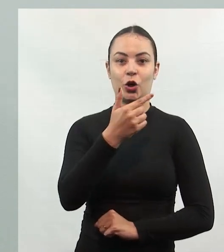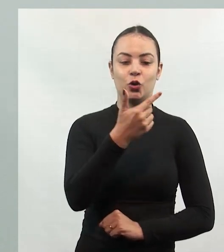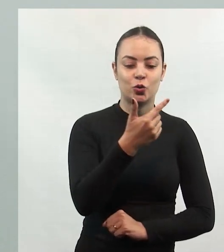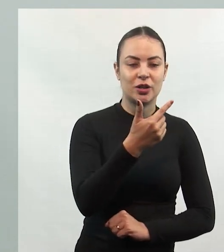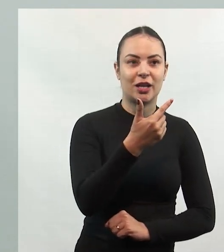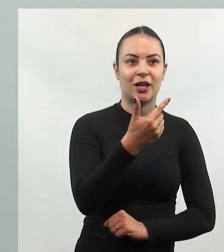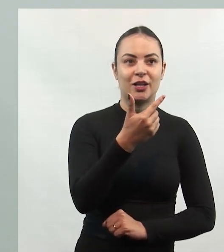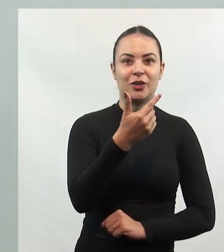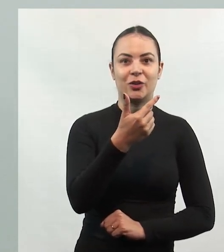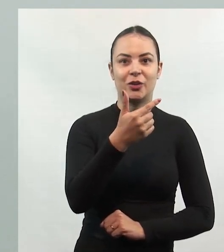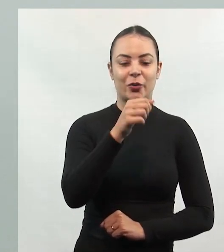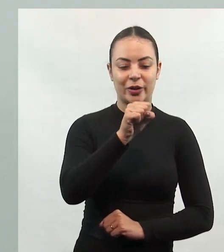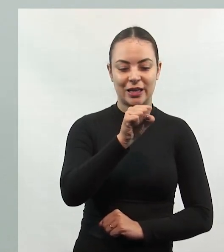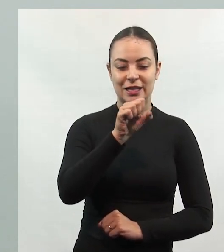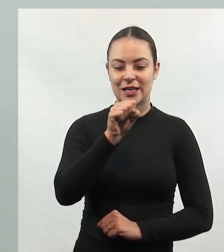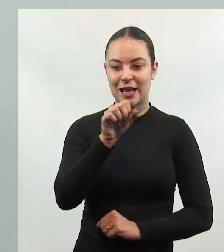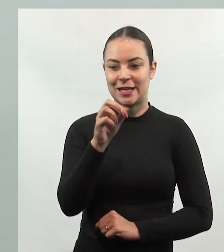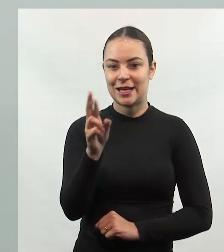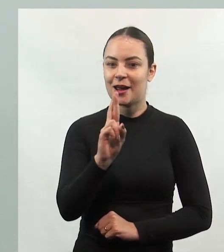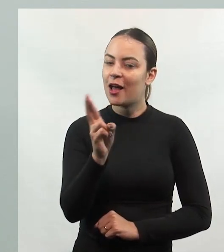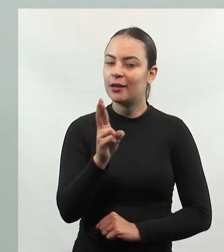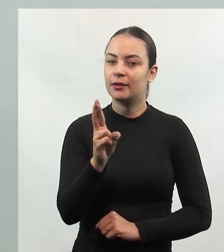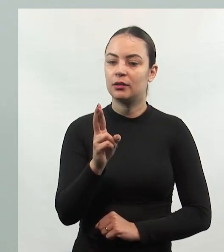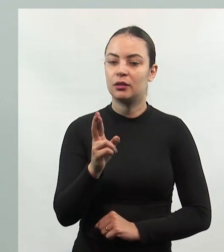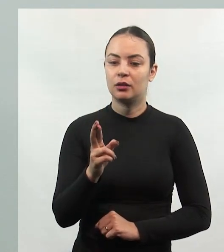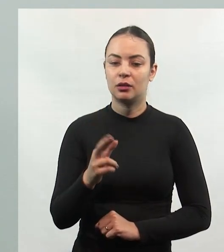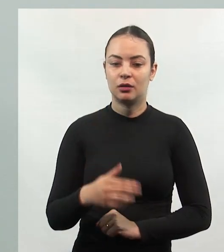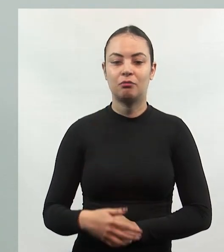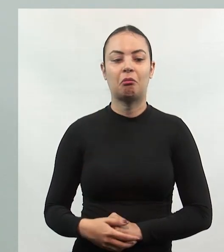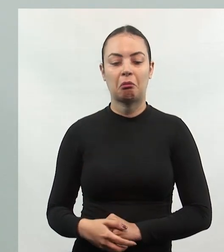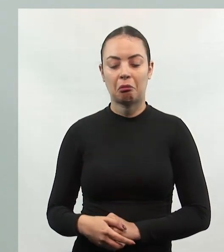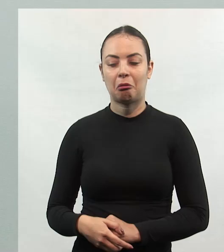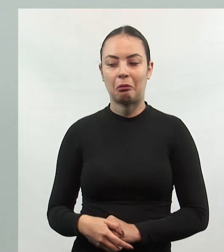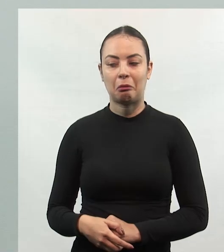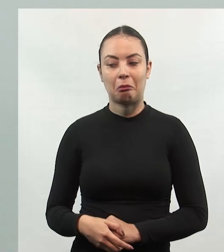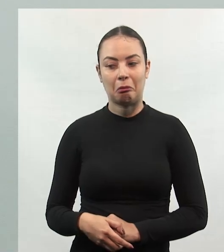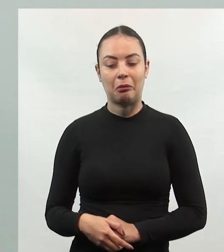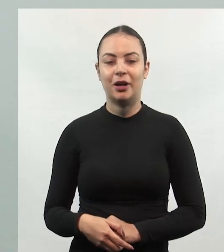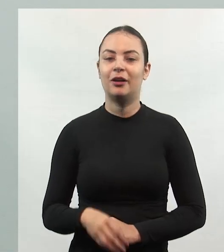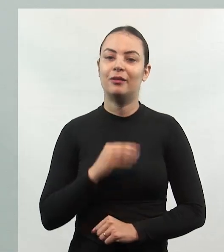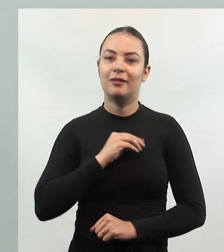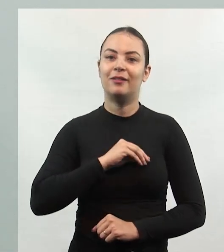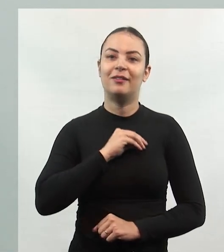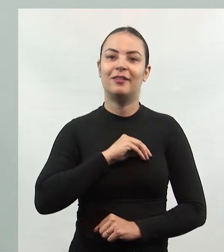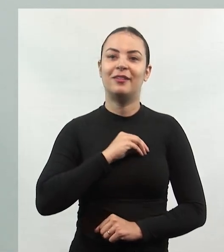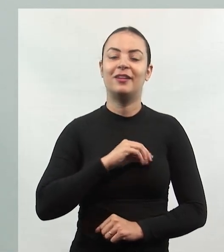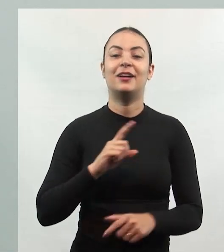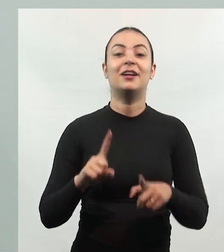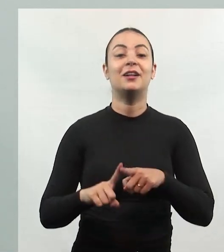amiga. Aí tá, primeiro salário, né? Eu lembro como se fosse 2004,